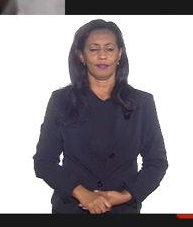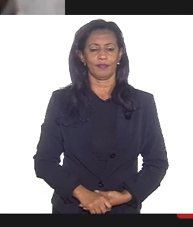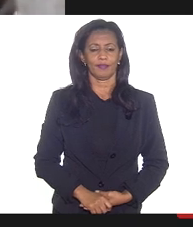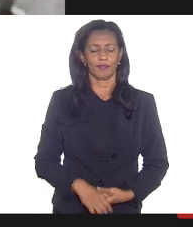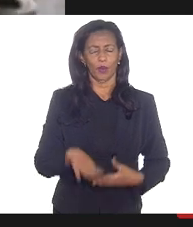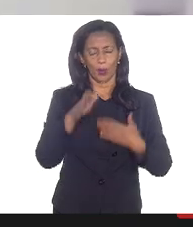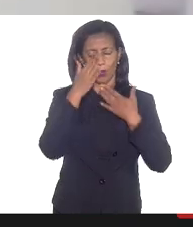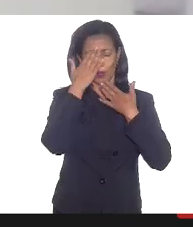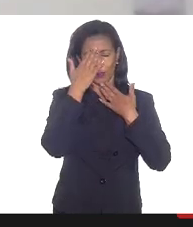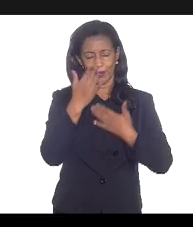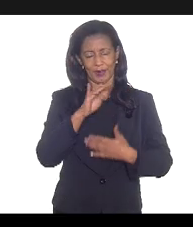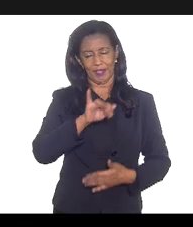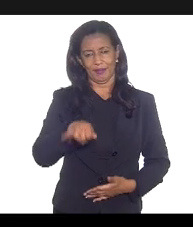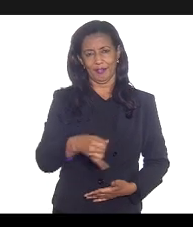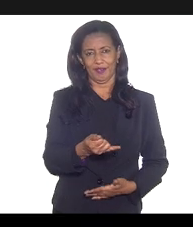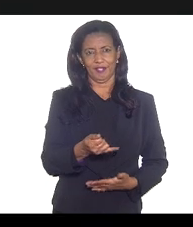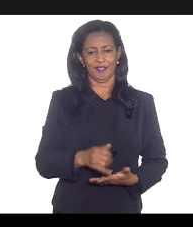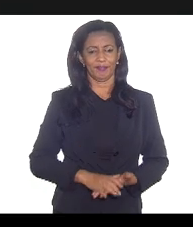Obrigado pela oportunidade.